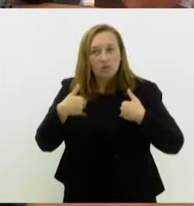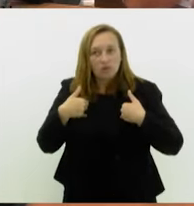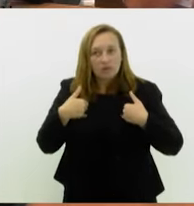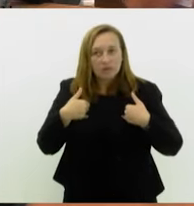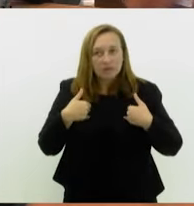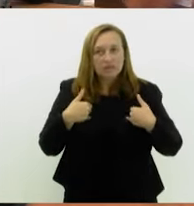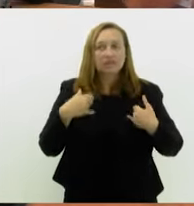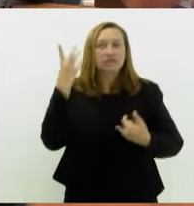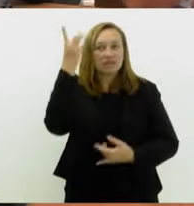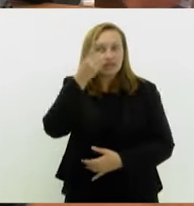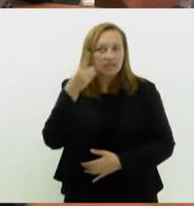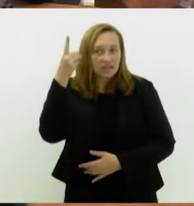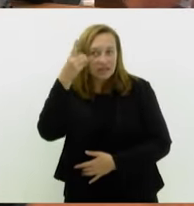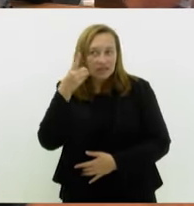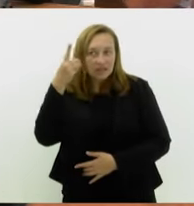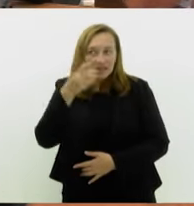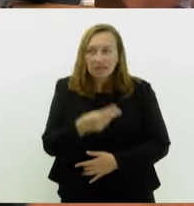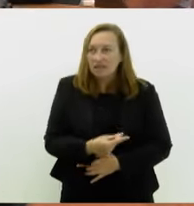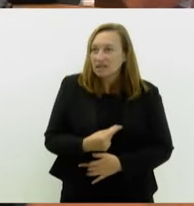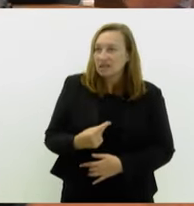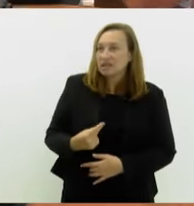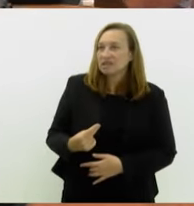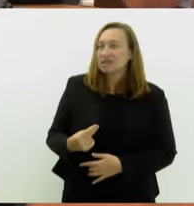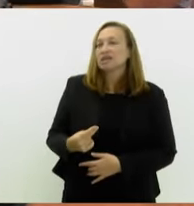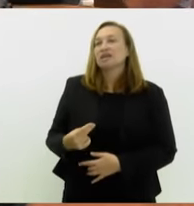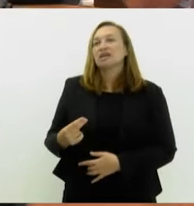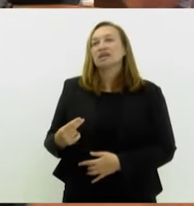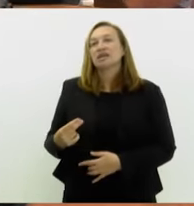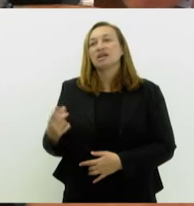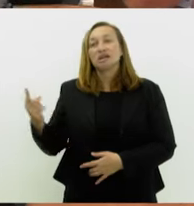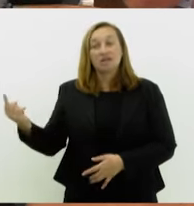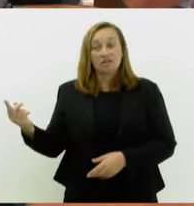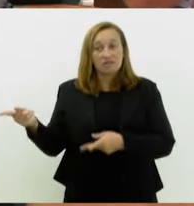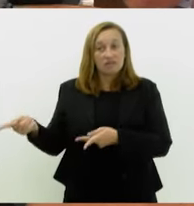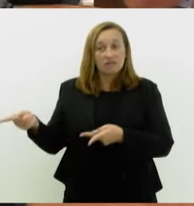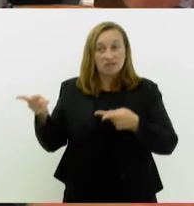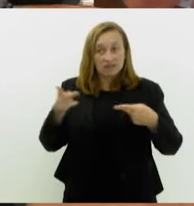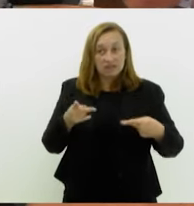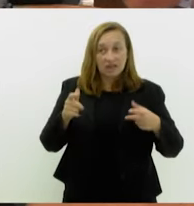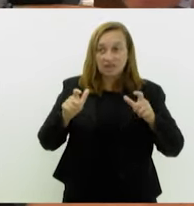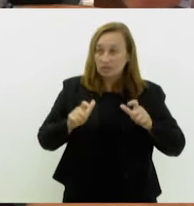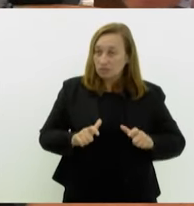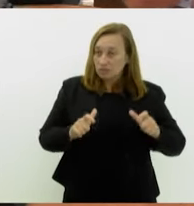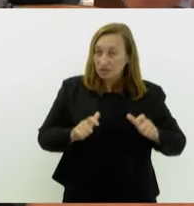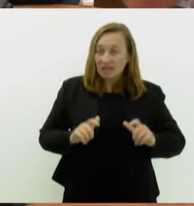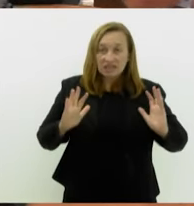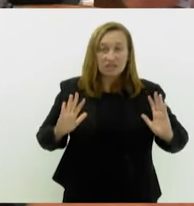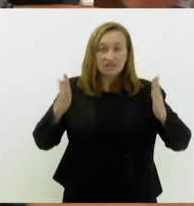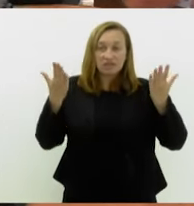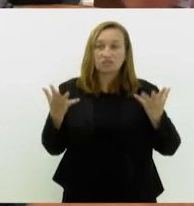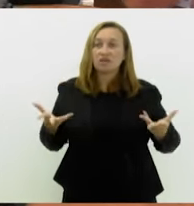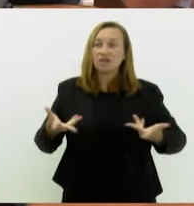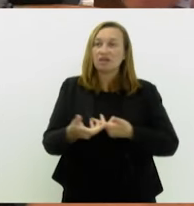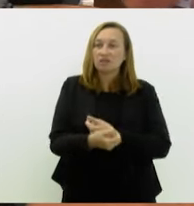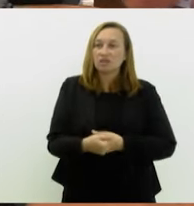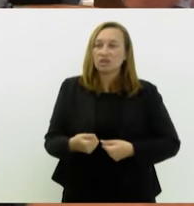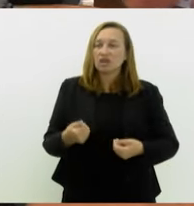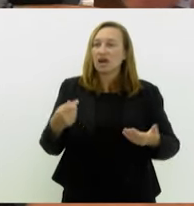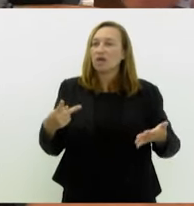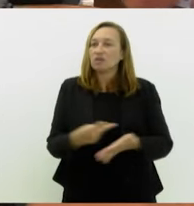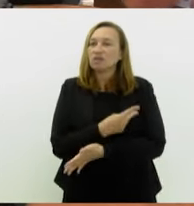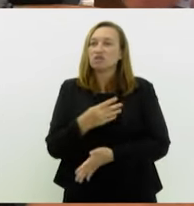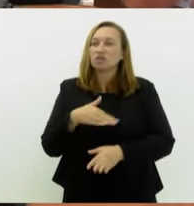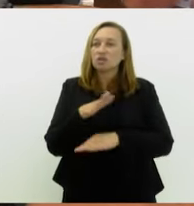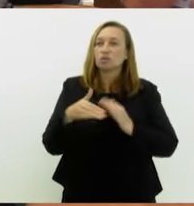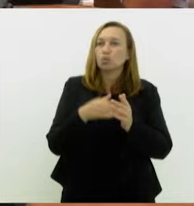pelas deputadas que saíram para estar aqui nesse evento isso tem acontecido em todos os estados isso é